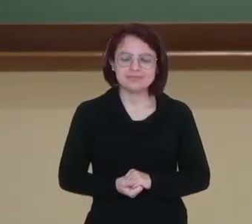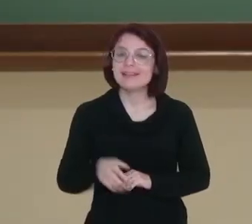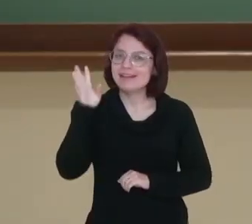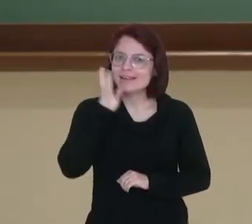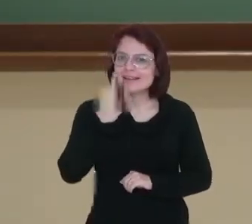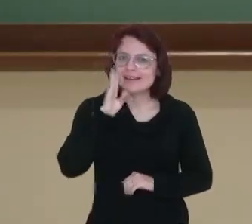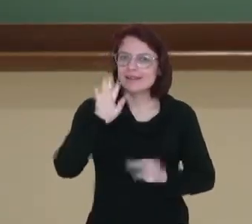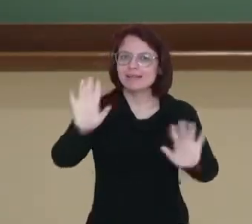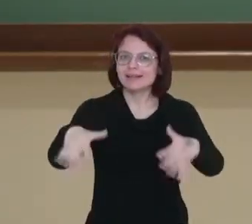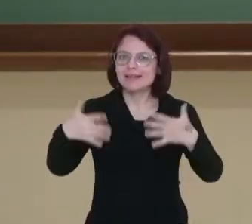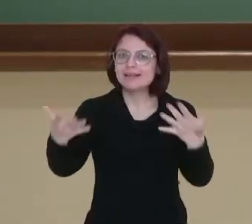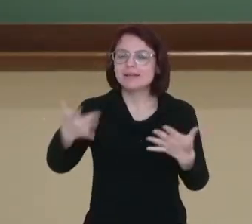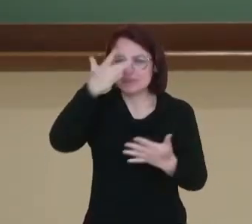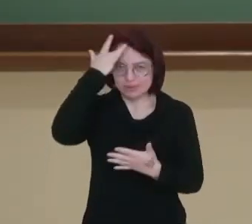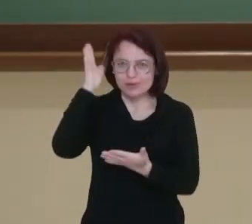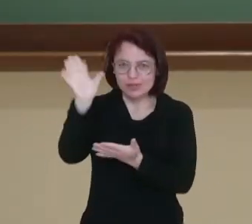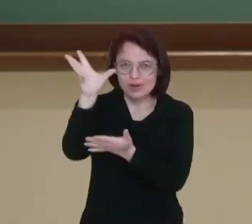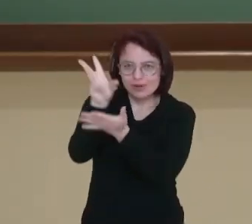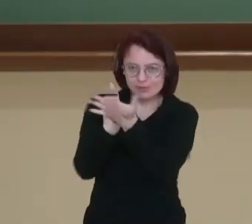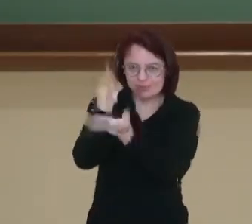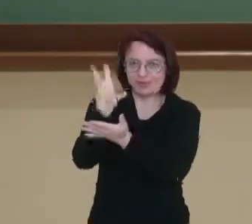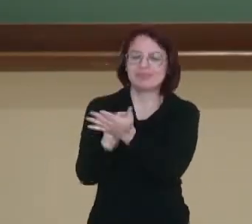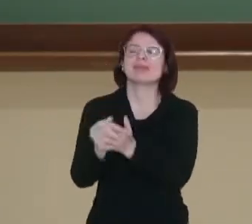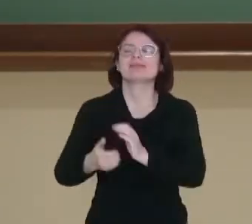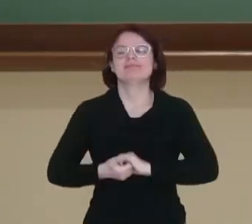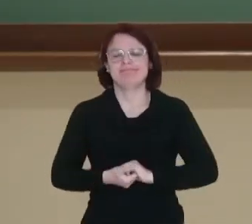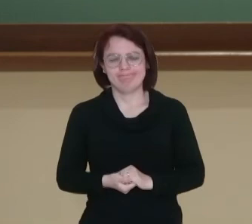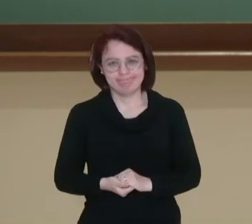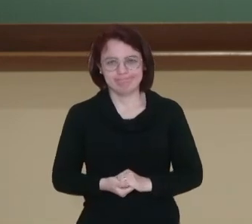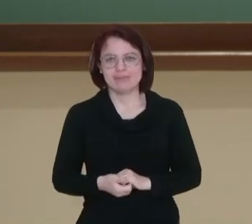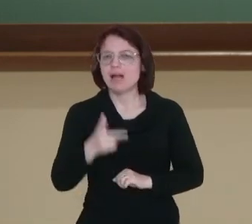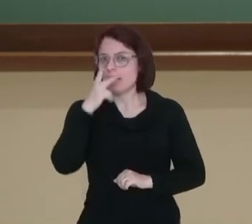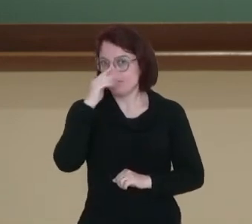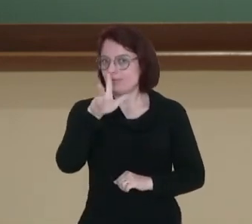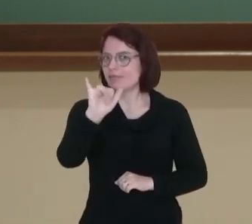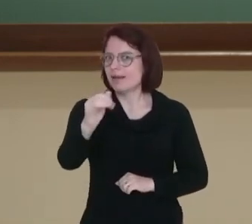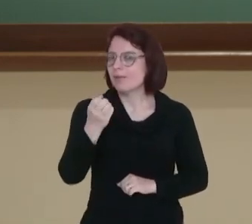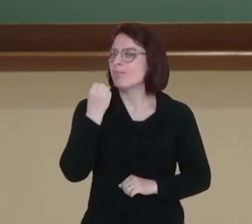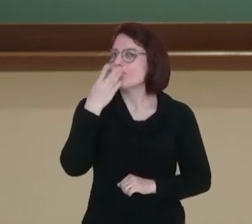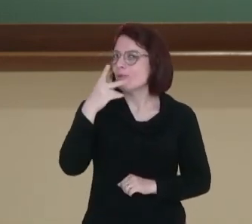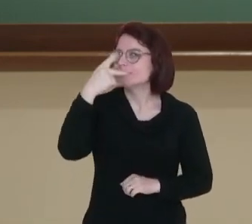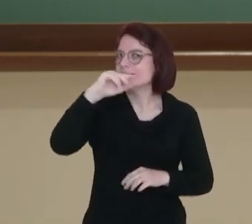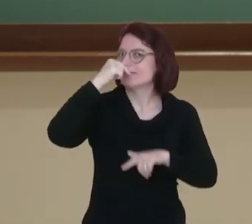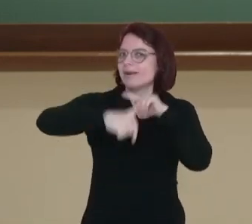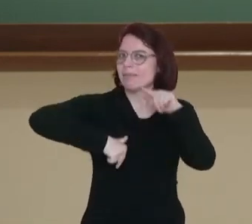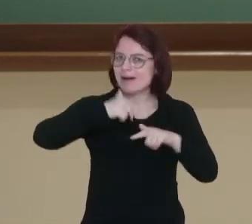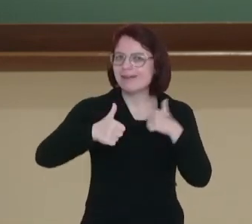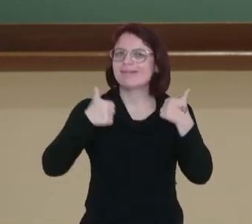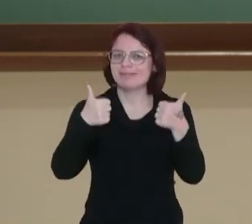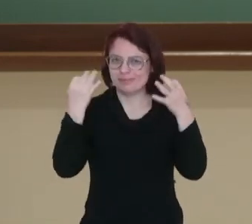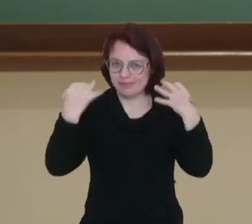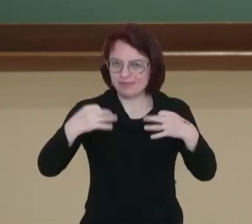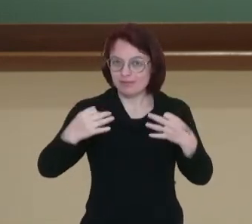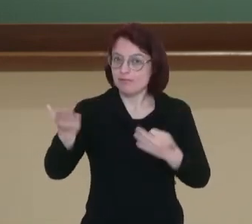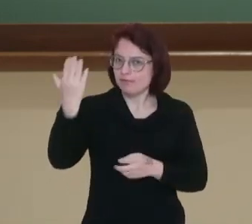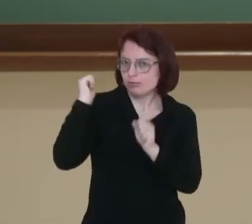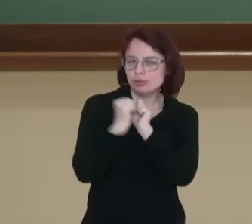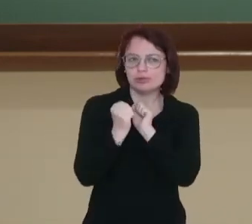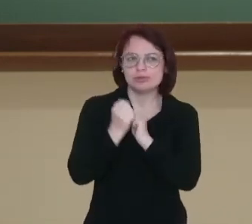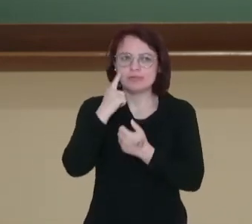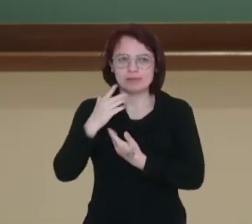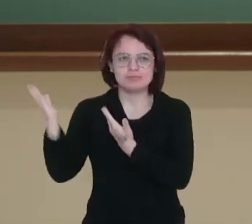Legal, e aí, tudo anotadinho? Espero que seja muito bom aí o seu trabalho, perfeito? Vamos seguir então?